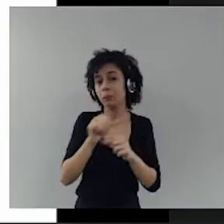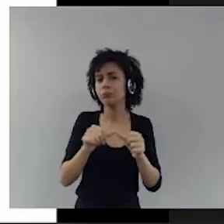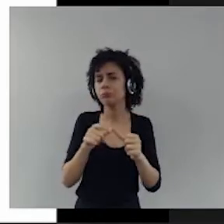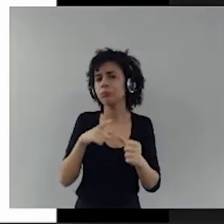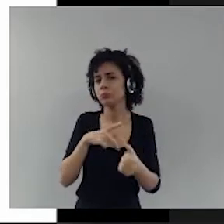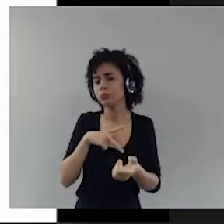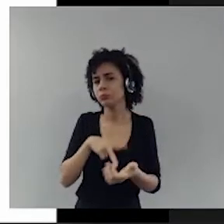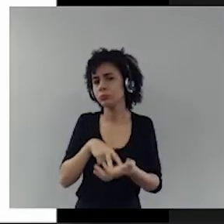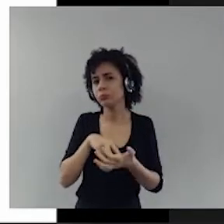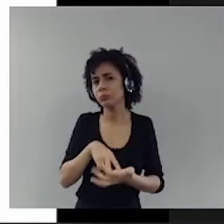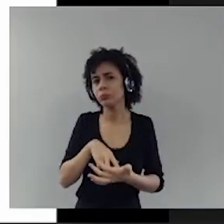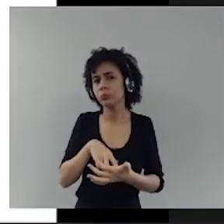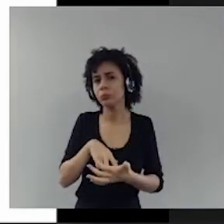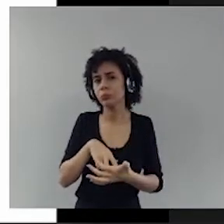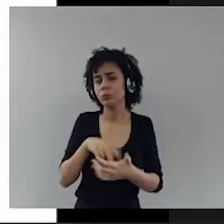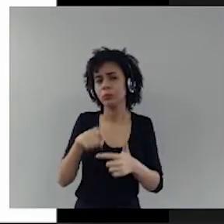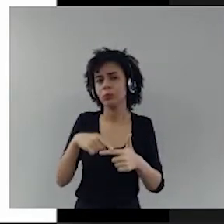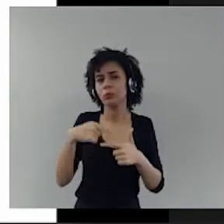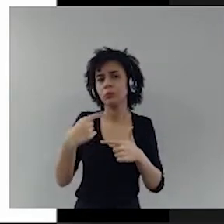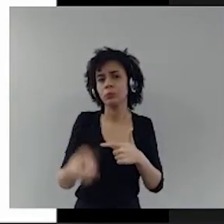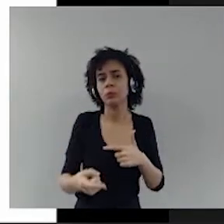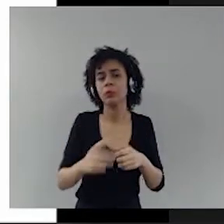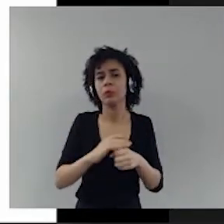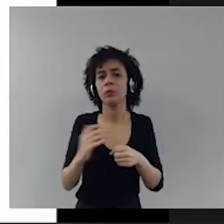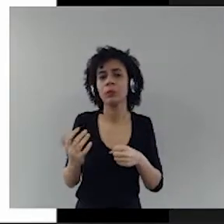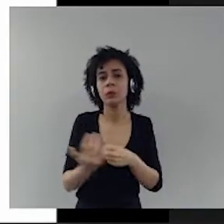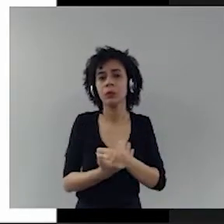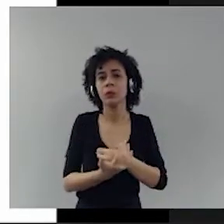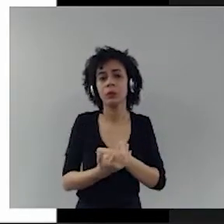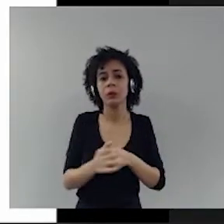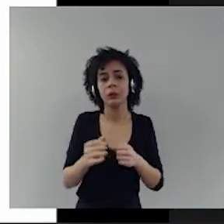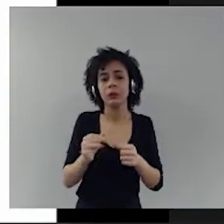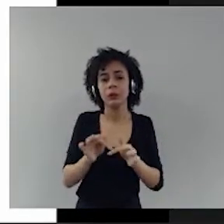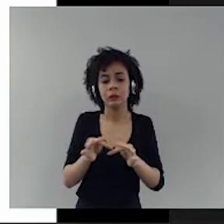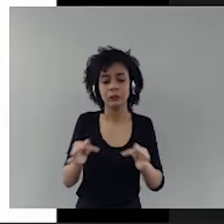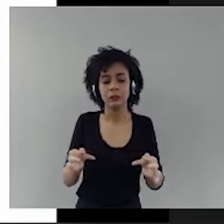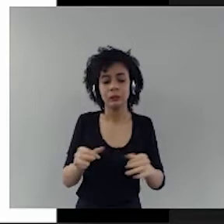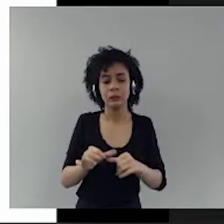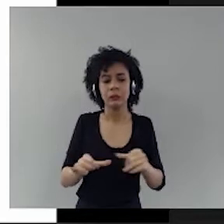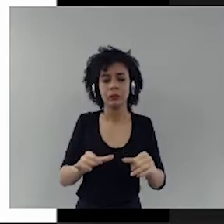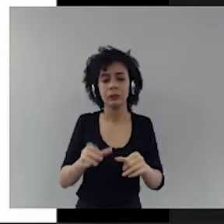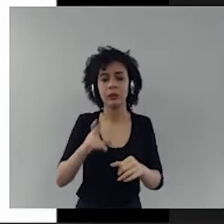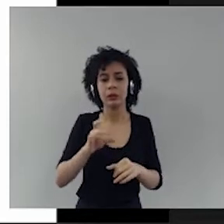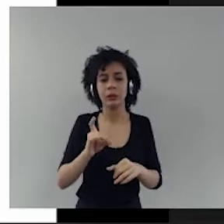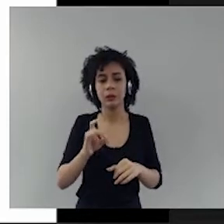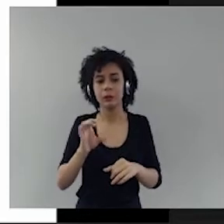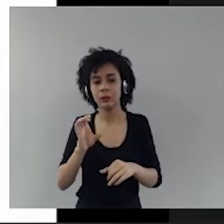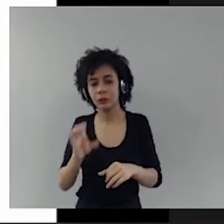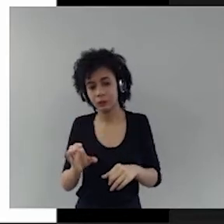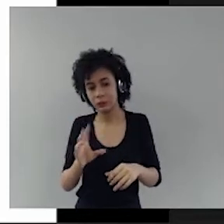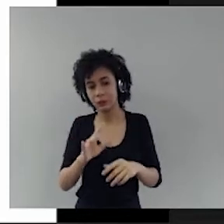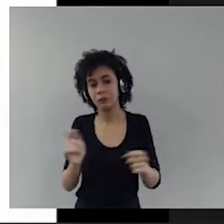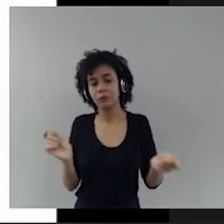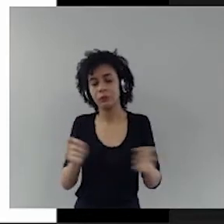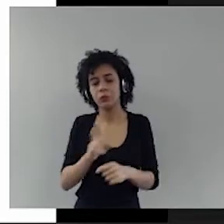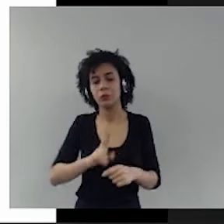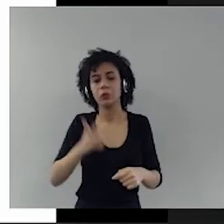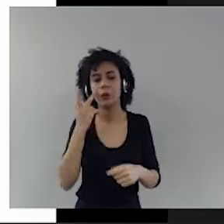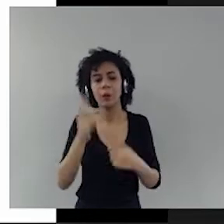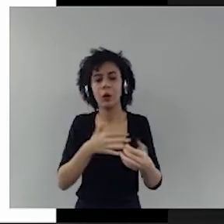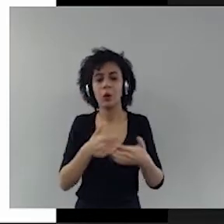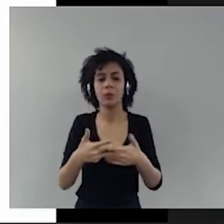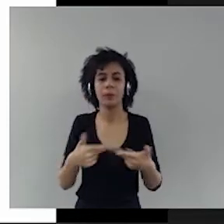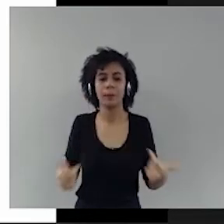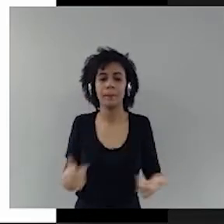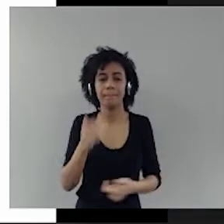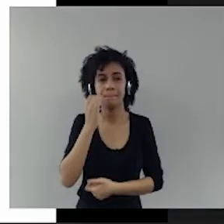que permaneça após lia uma simples alteração legislativa o mc vai poder ser utilizado para